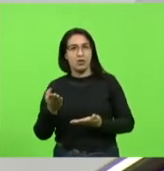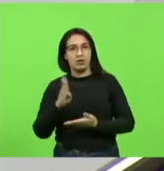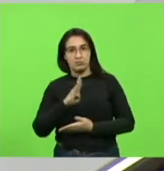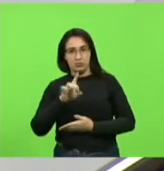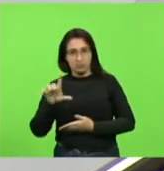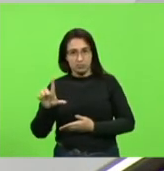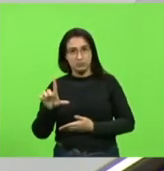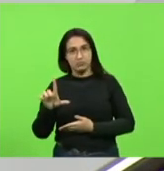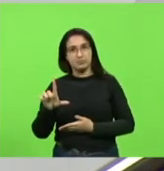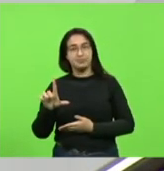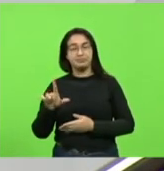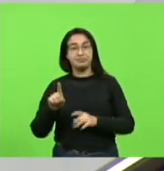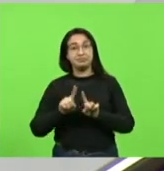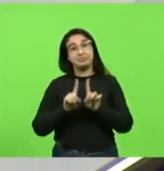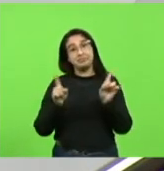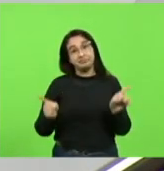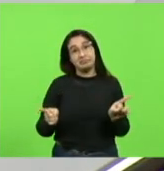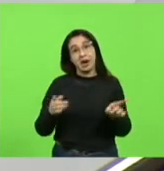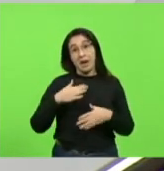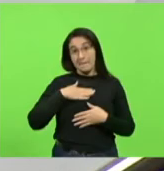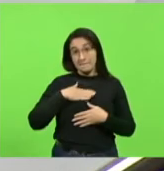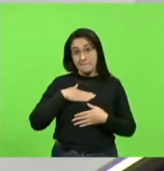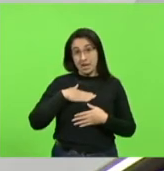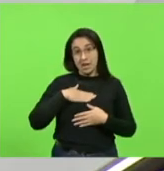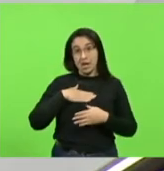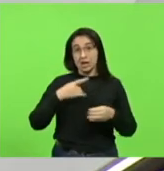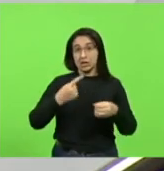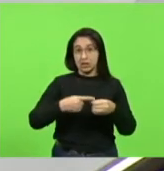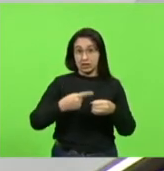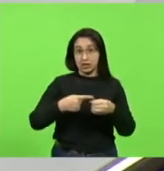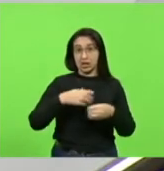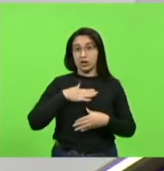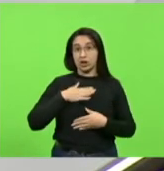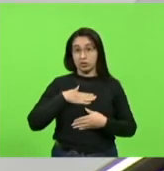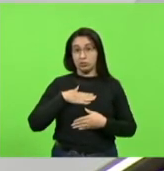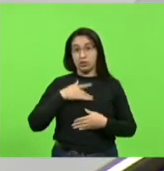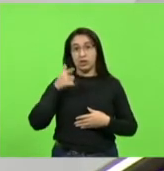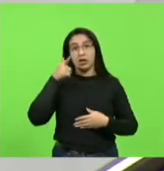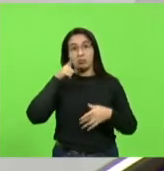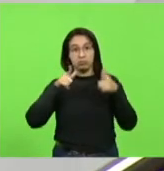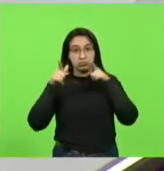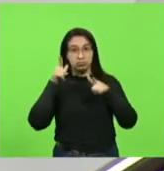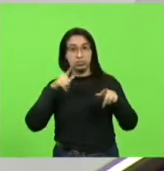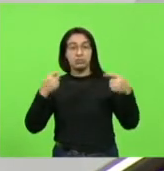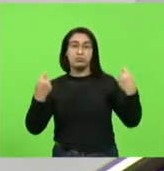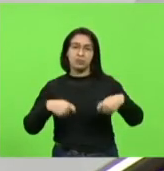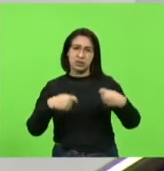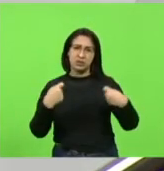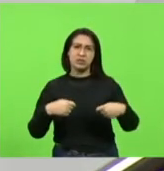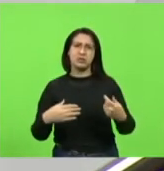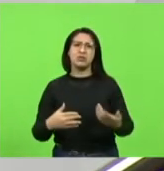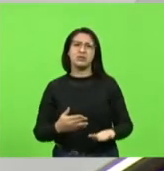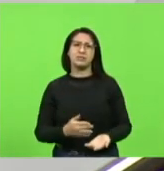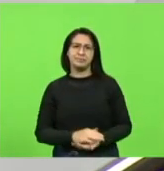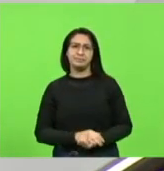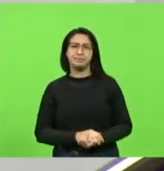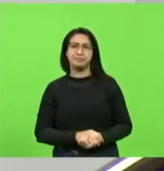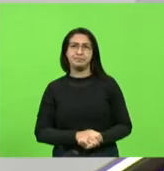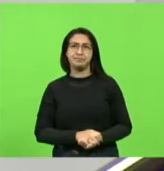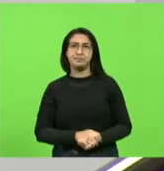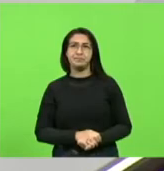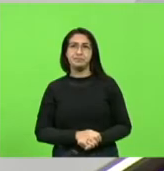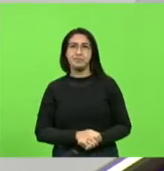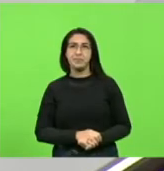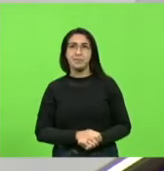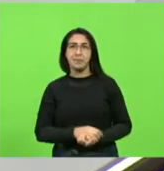enfim, mas que também a minha cidade e a minha região seja beneficiada, porque grande parte das minhas emendas foram destinadas para a região serrana. Então, dos